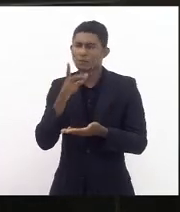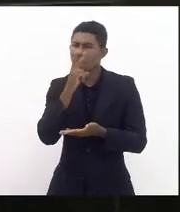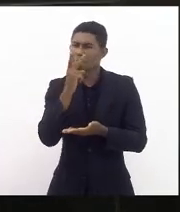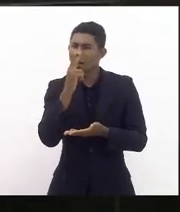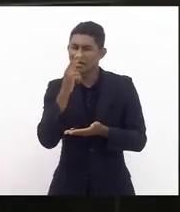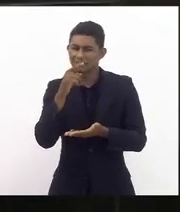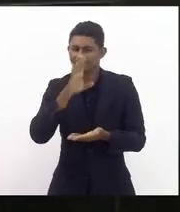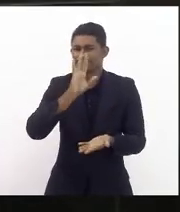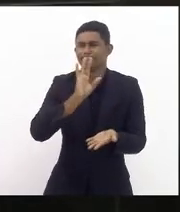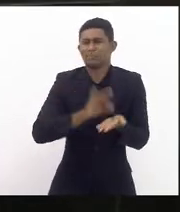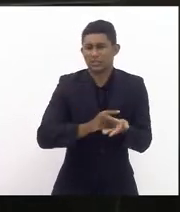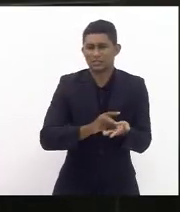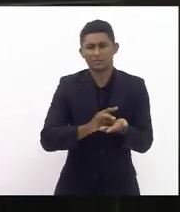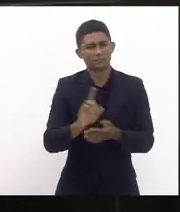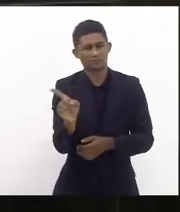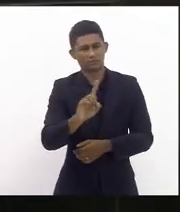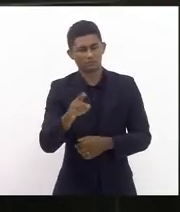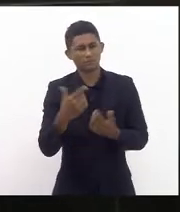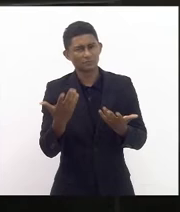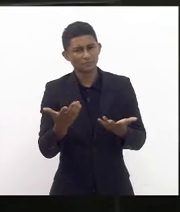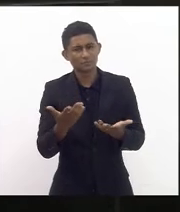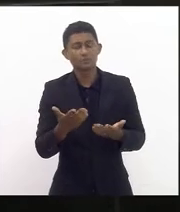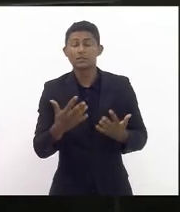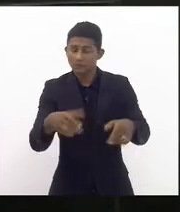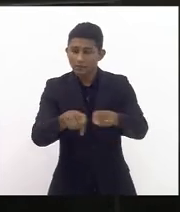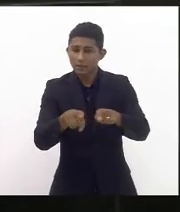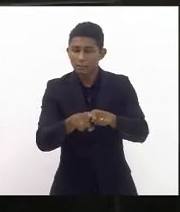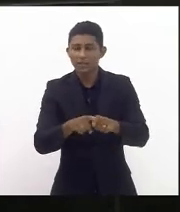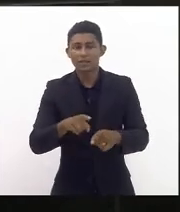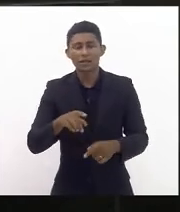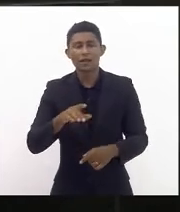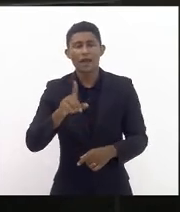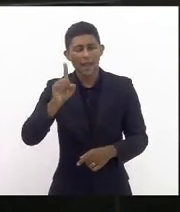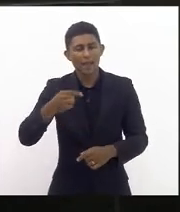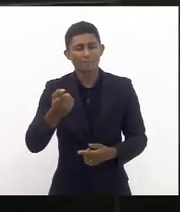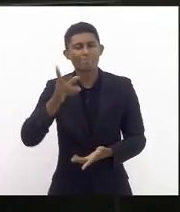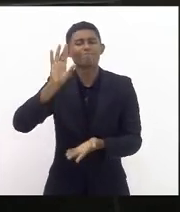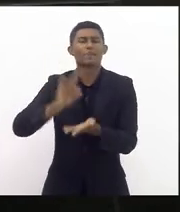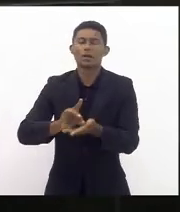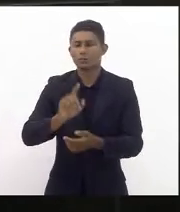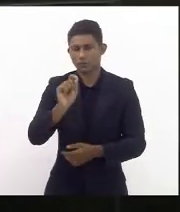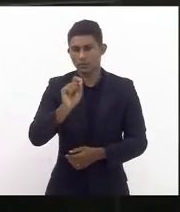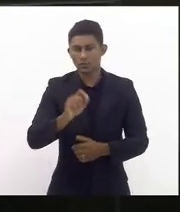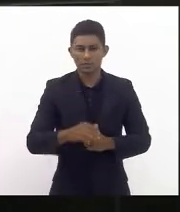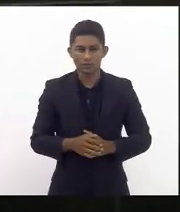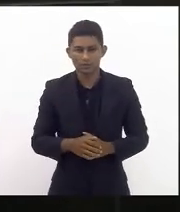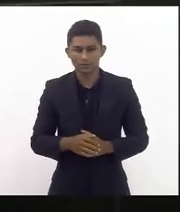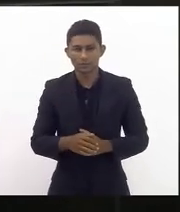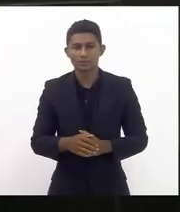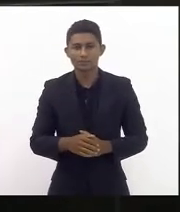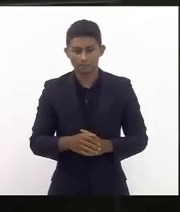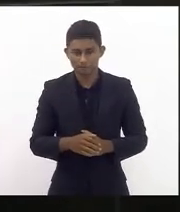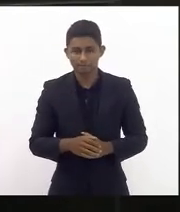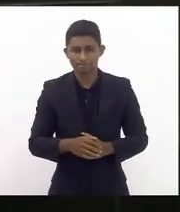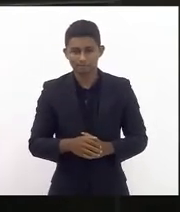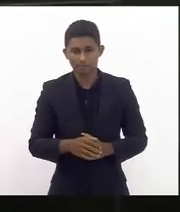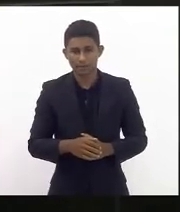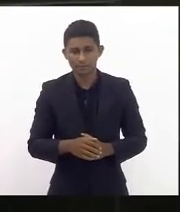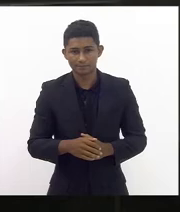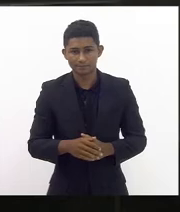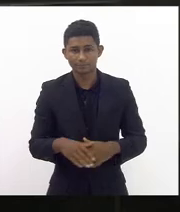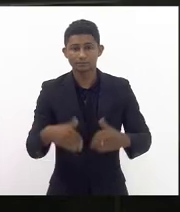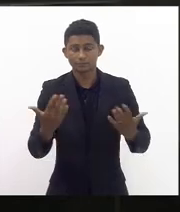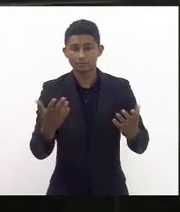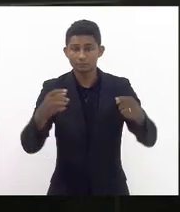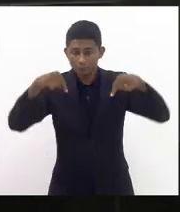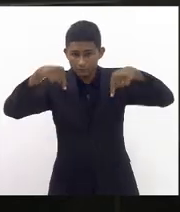a realidade. Mas é fato também que, a partir de um movimento, né, que se instalou